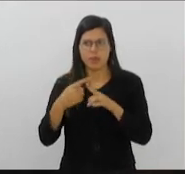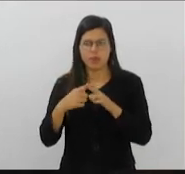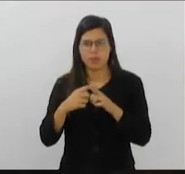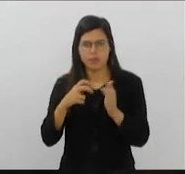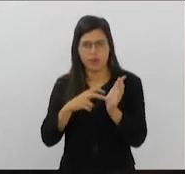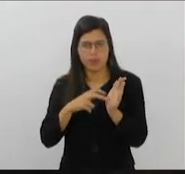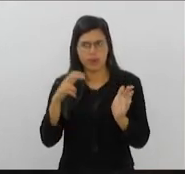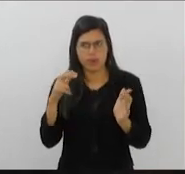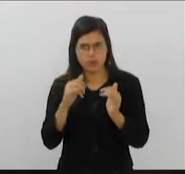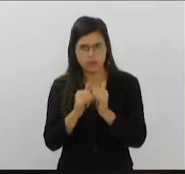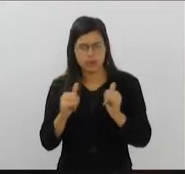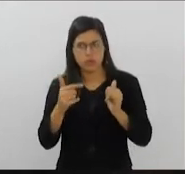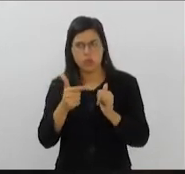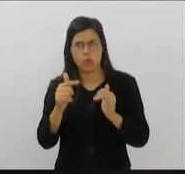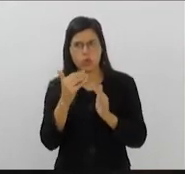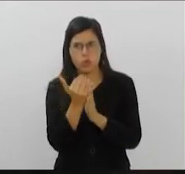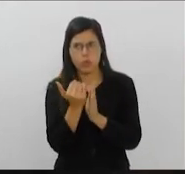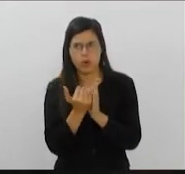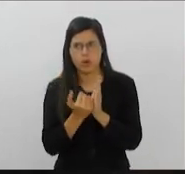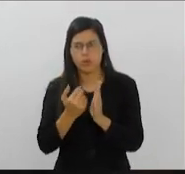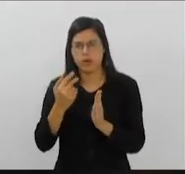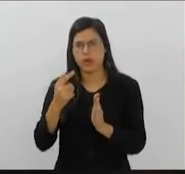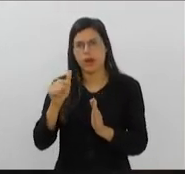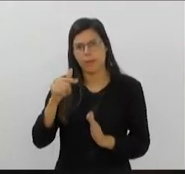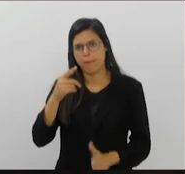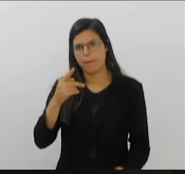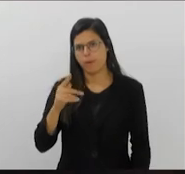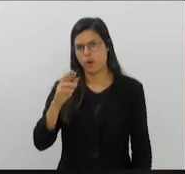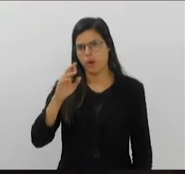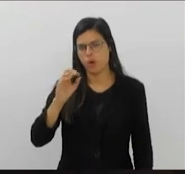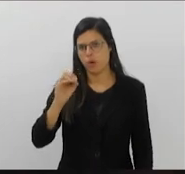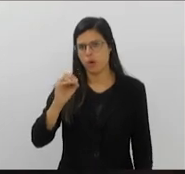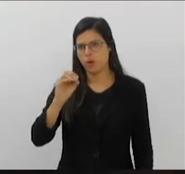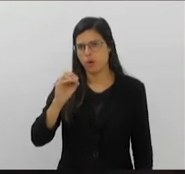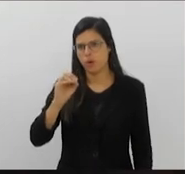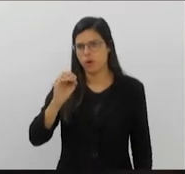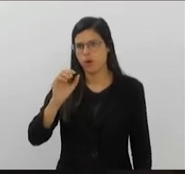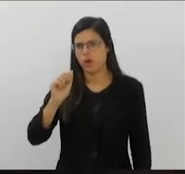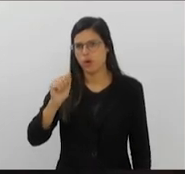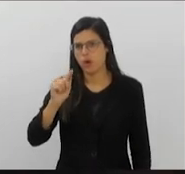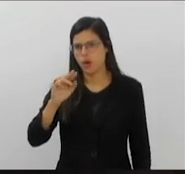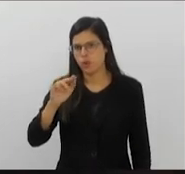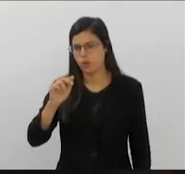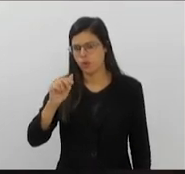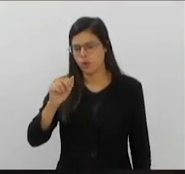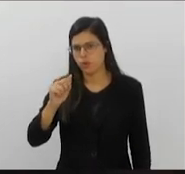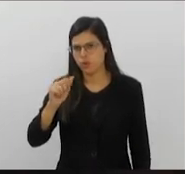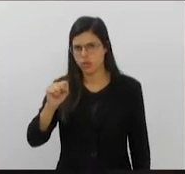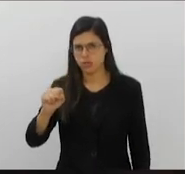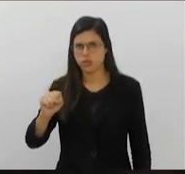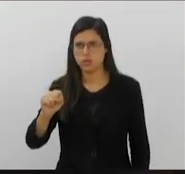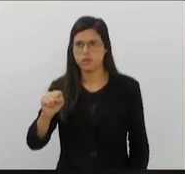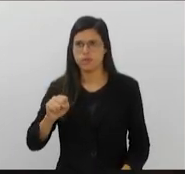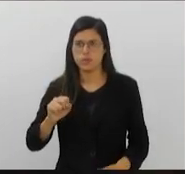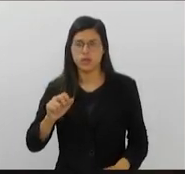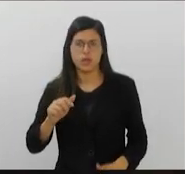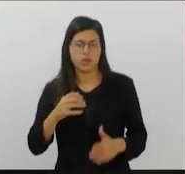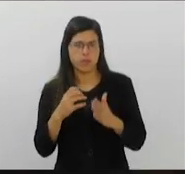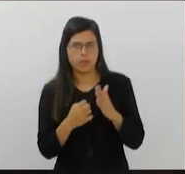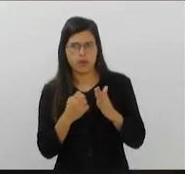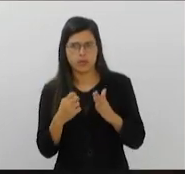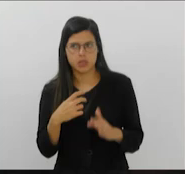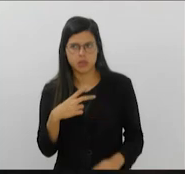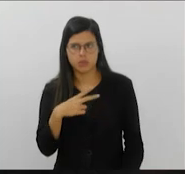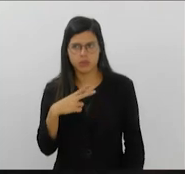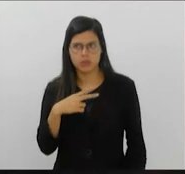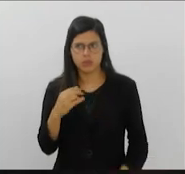estava lançando um outro programa chamado ProÁguas, onde a iniciativa privada, né, por meio de uma instituição